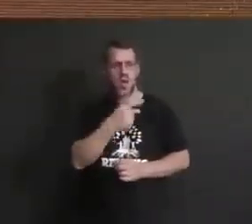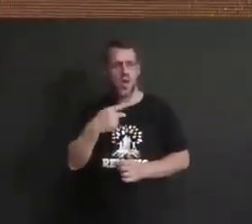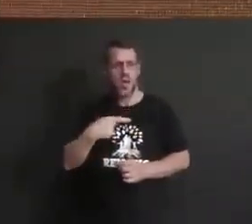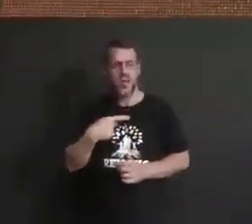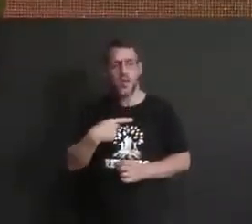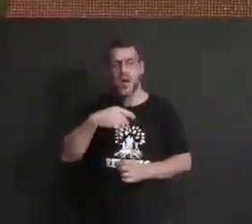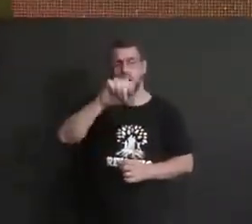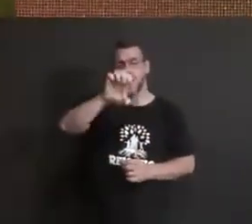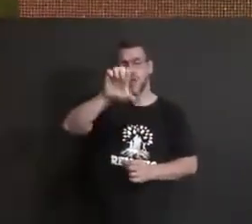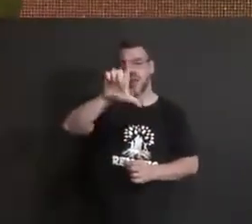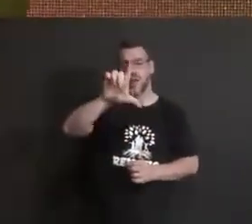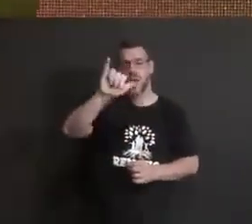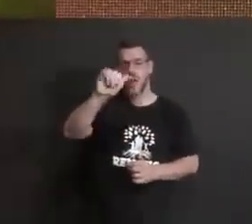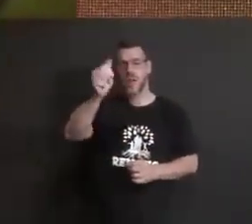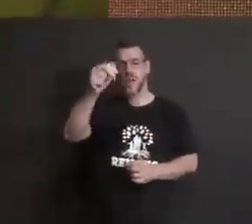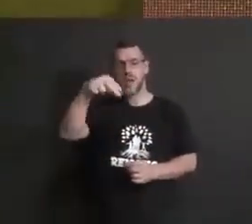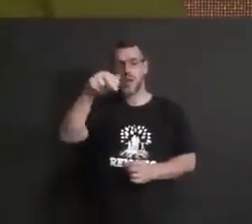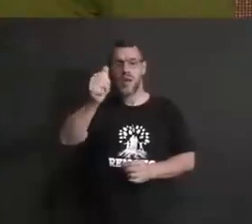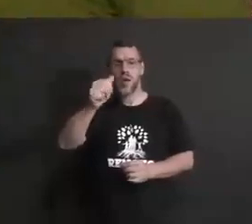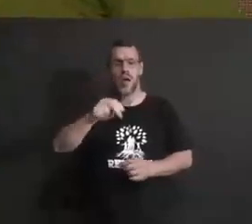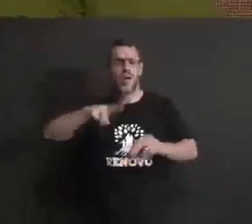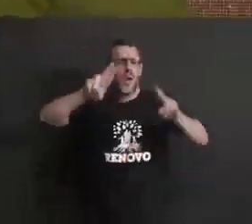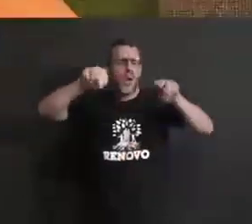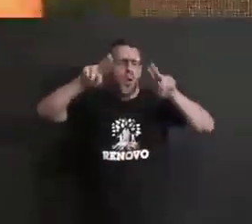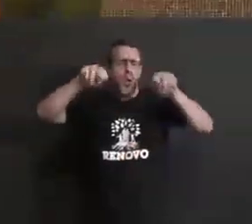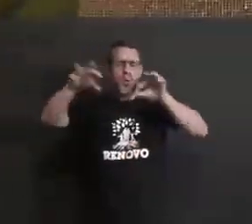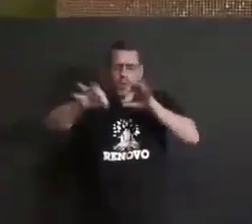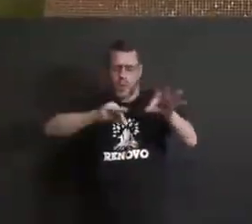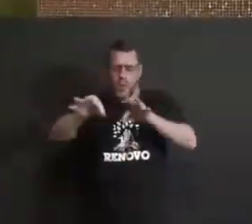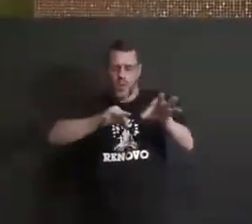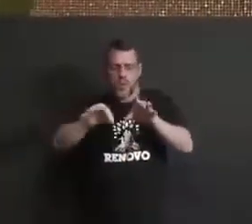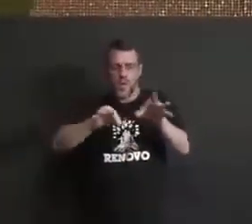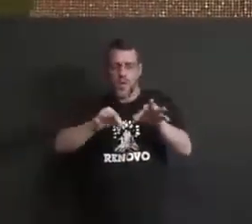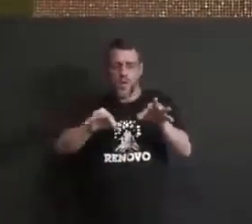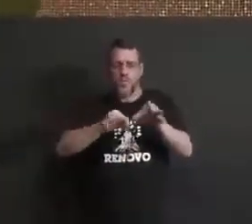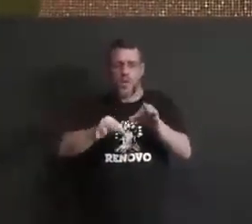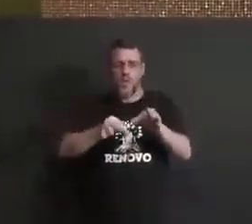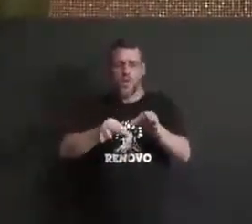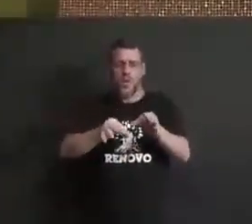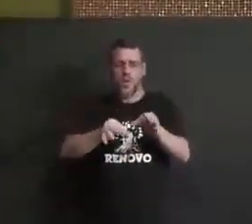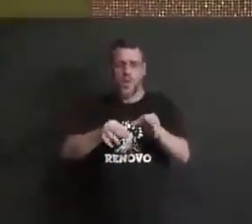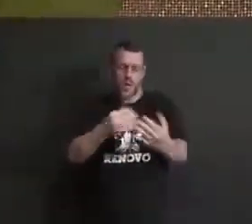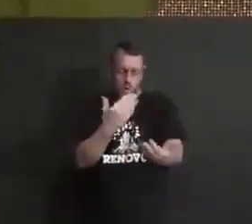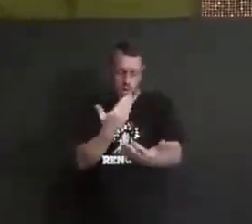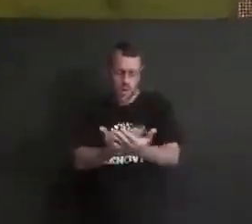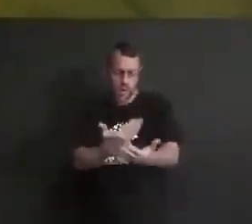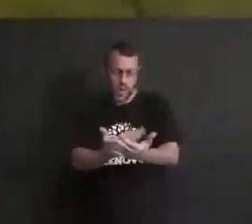um método de ensino. Quem deu para ela o método de ensino?